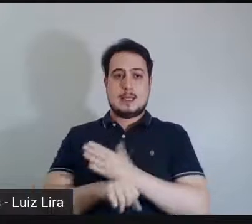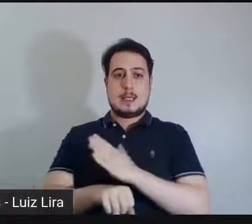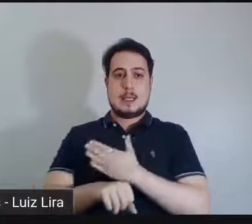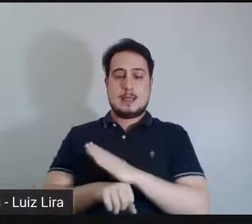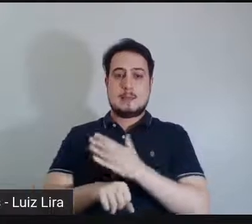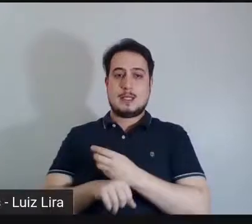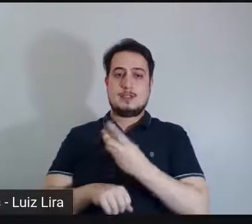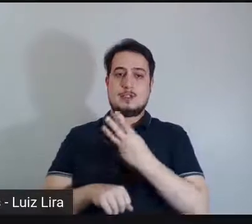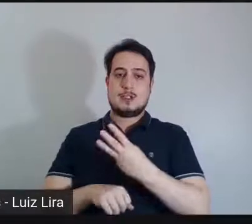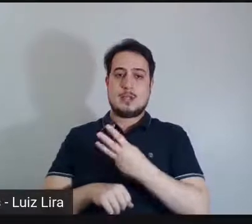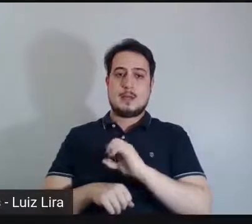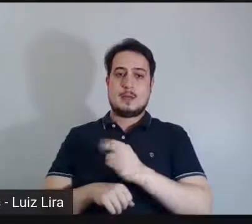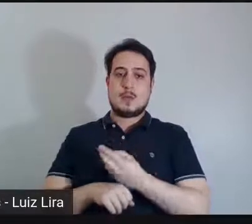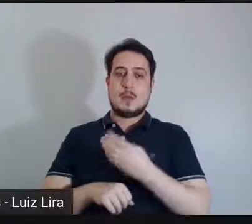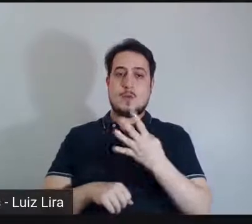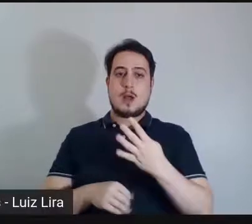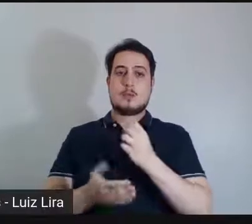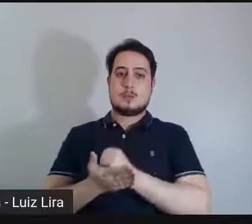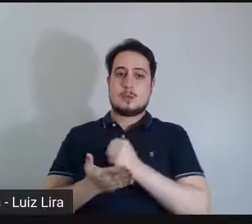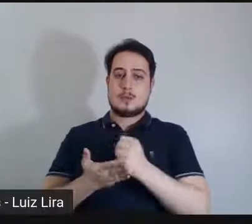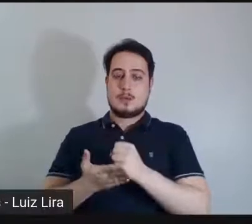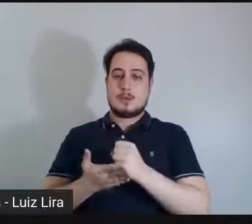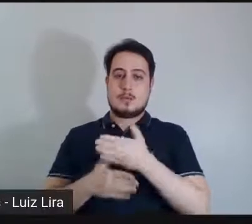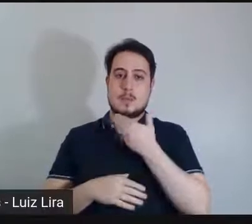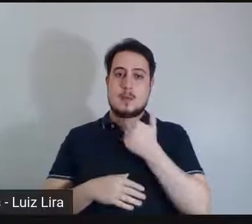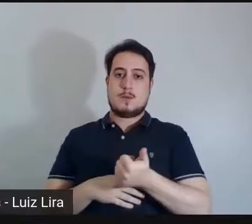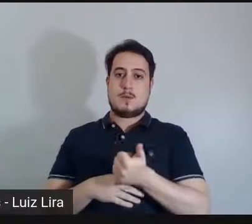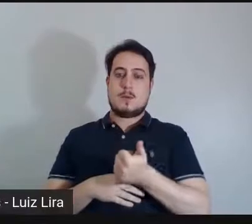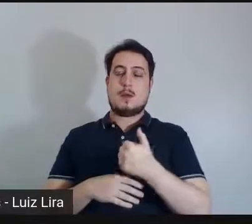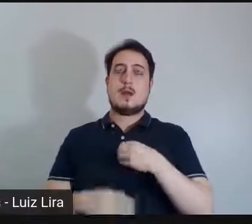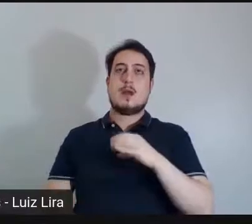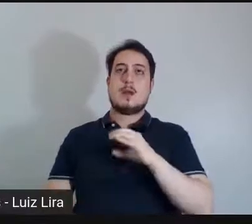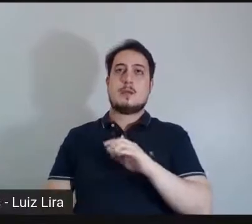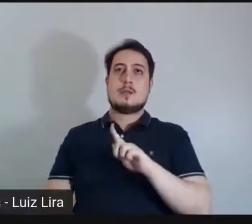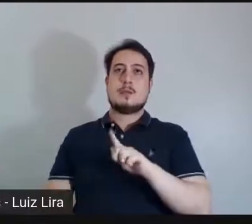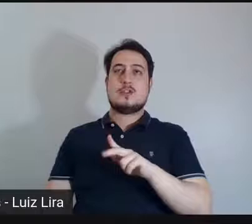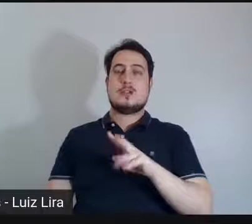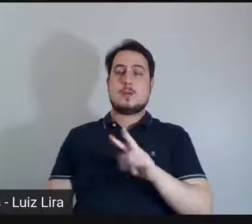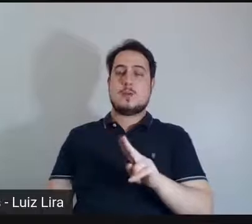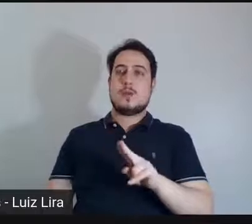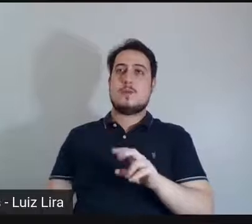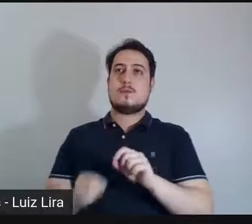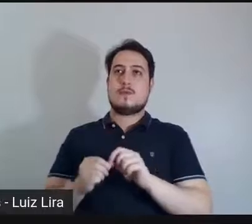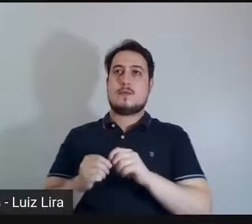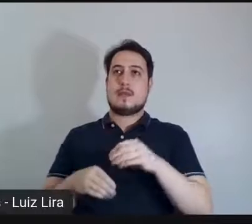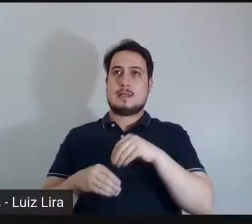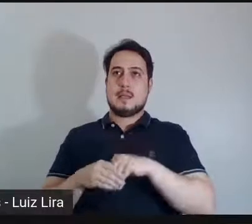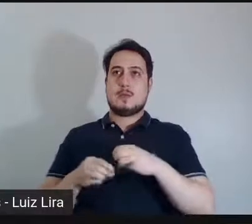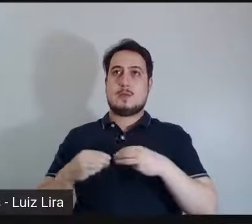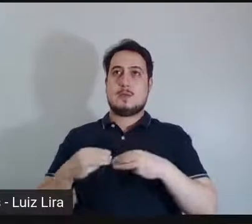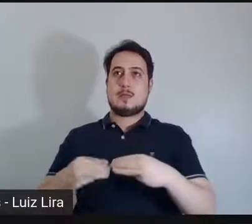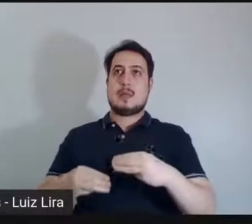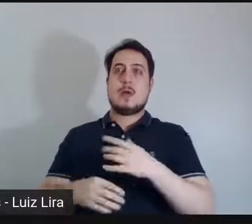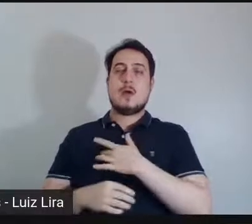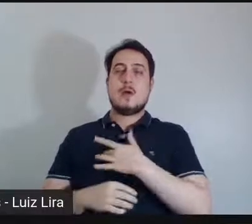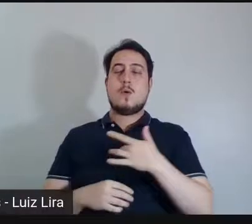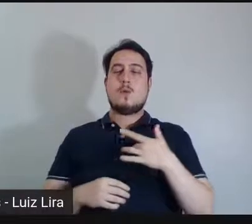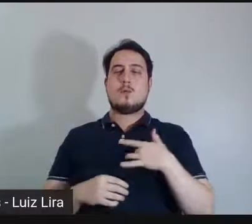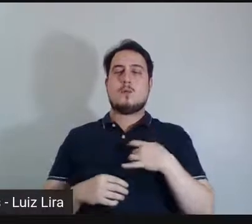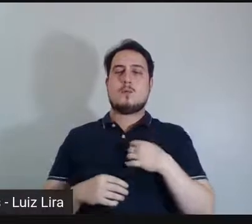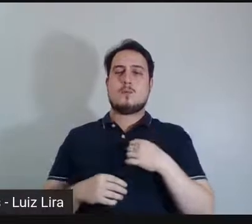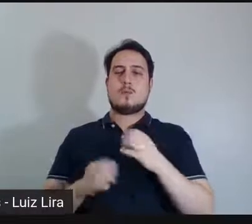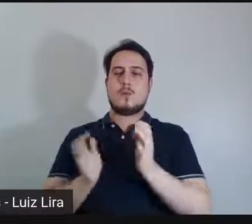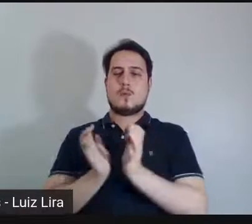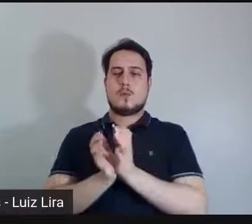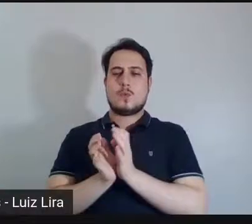da contratação. A CGU ela organizou, junto ao Ministério da Saúde, um grupo de acho que tinham 3